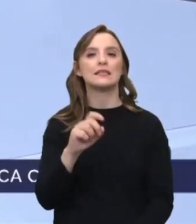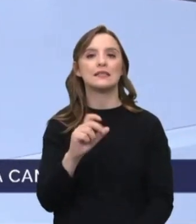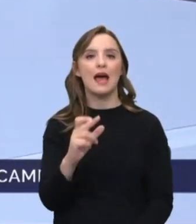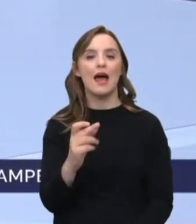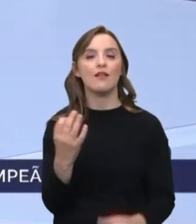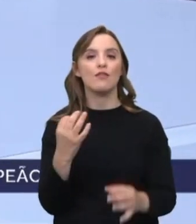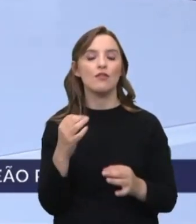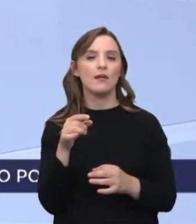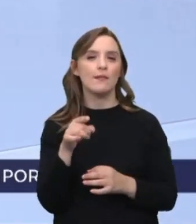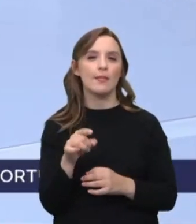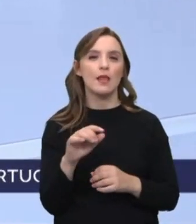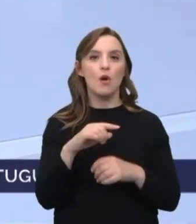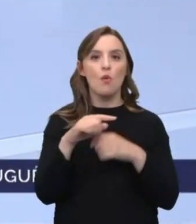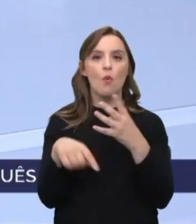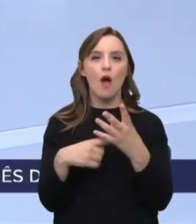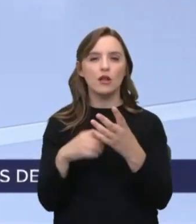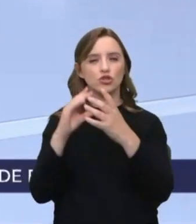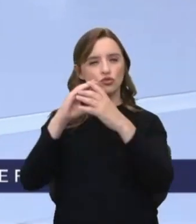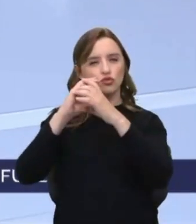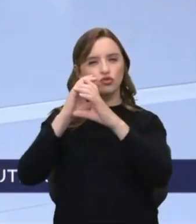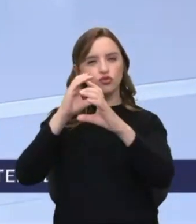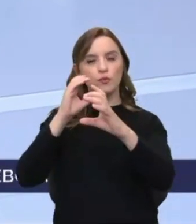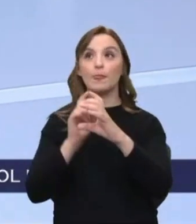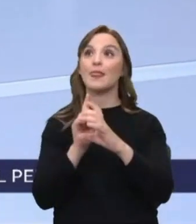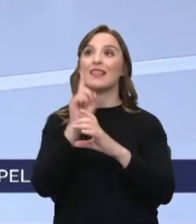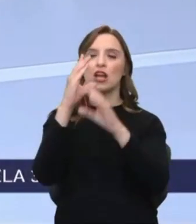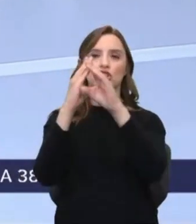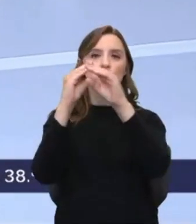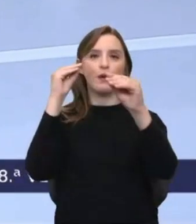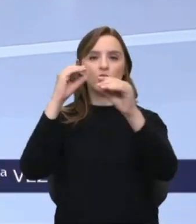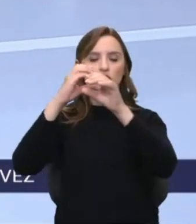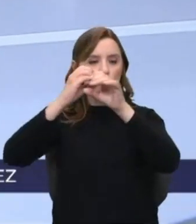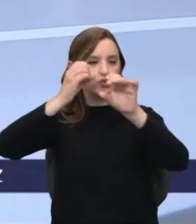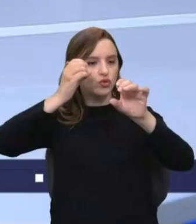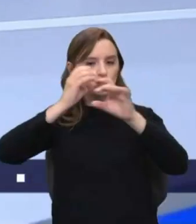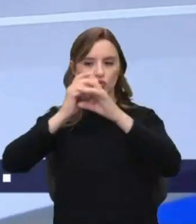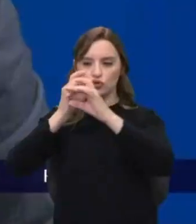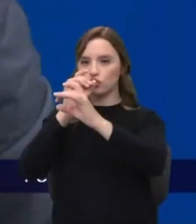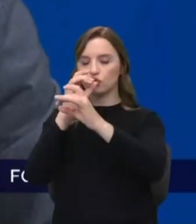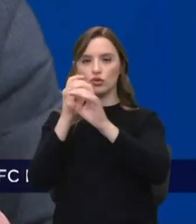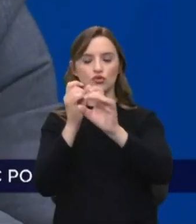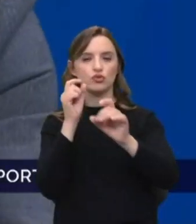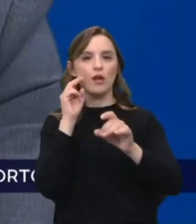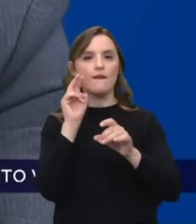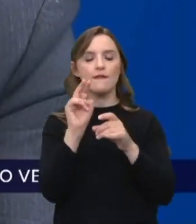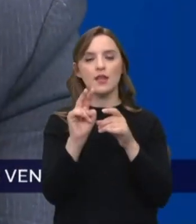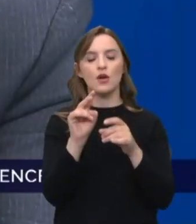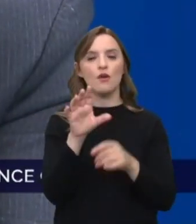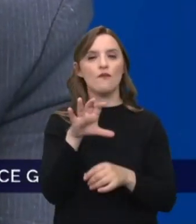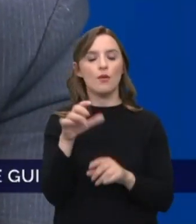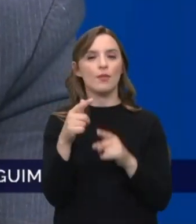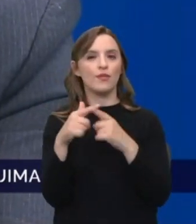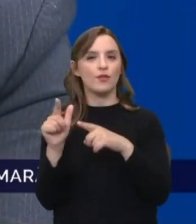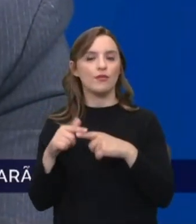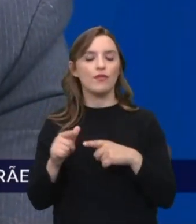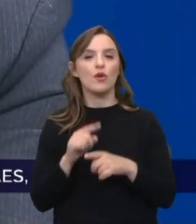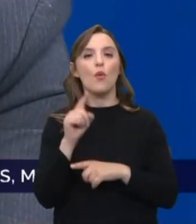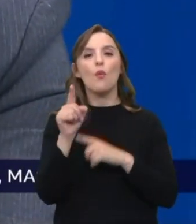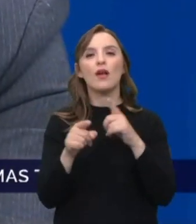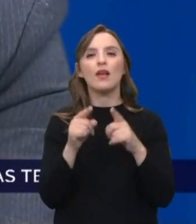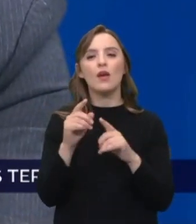de 4 telescópios espaciais que analisaram em várias energias aquele que é talvez o buraco